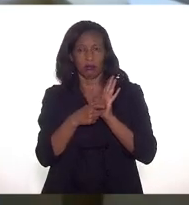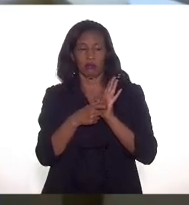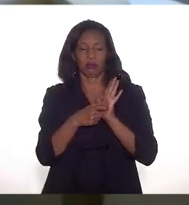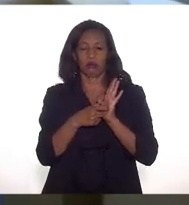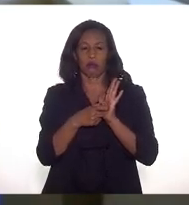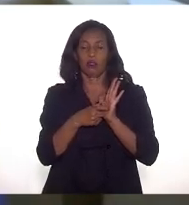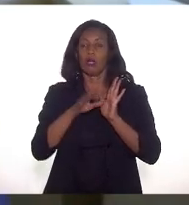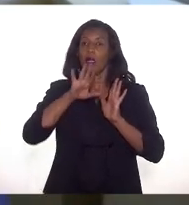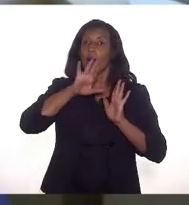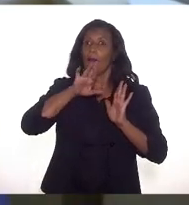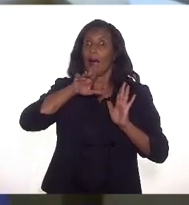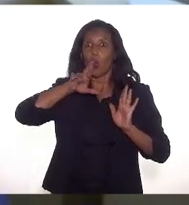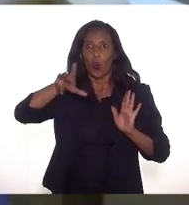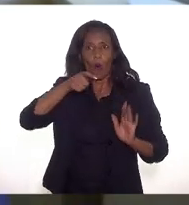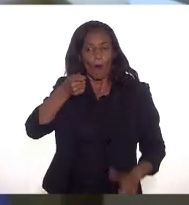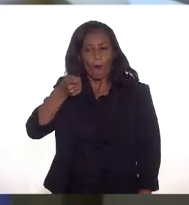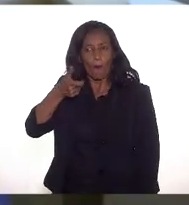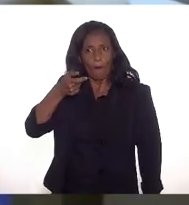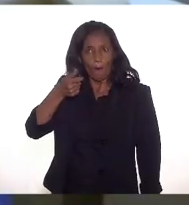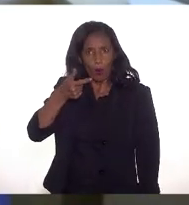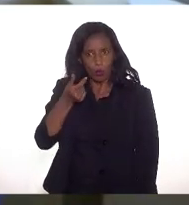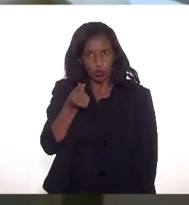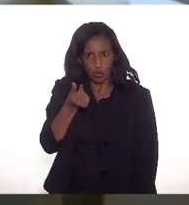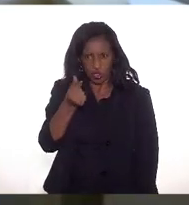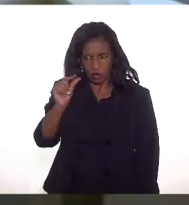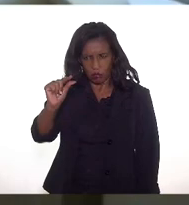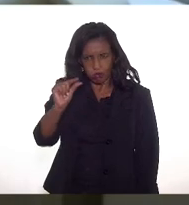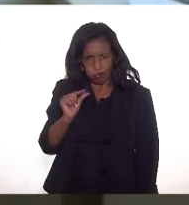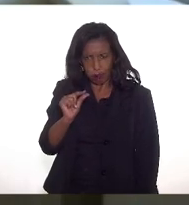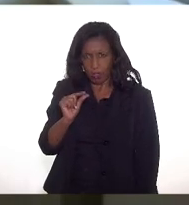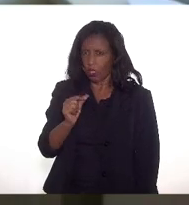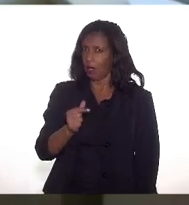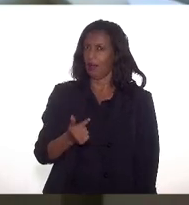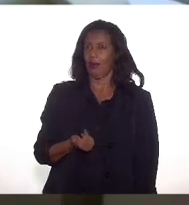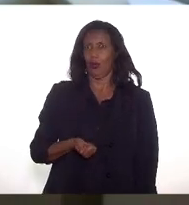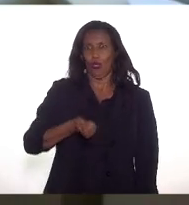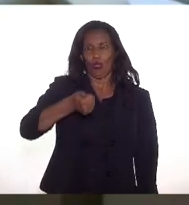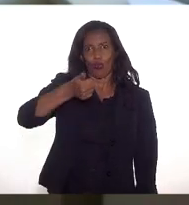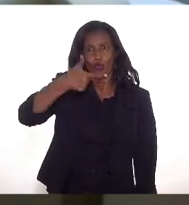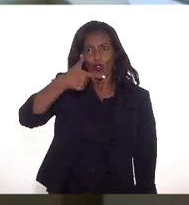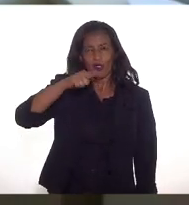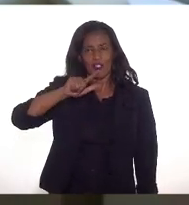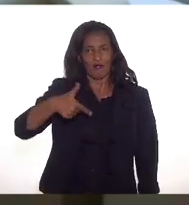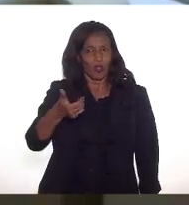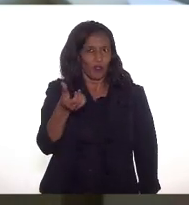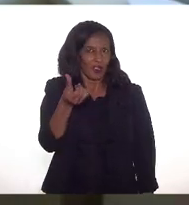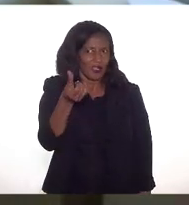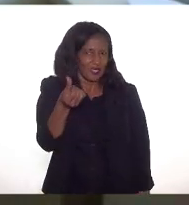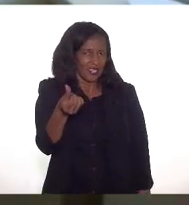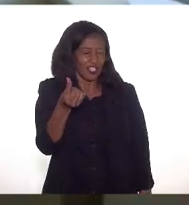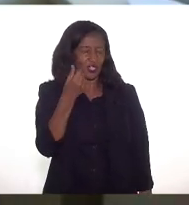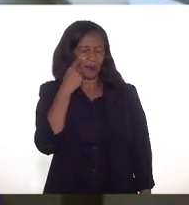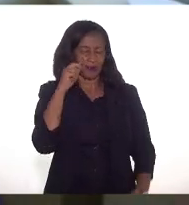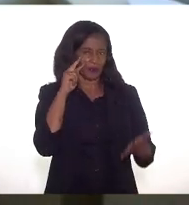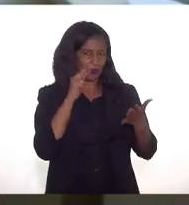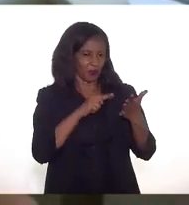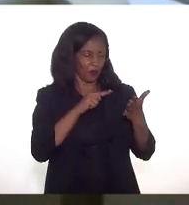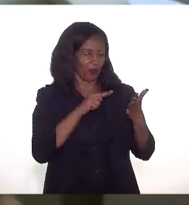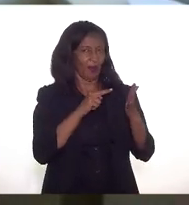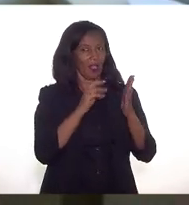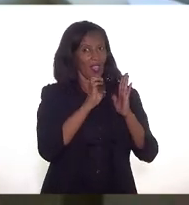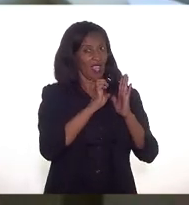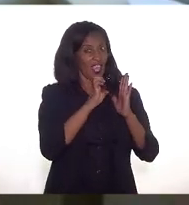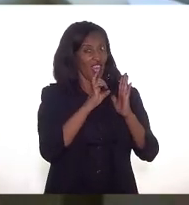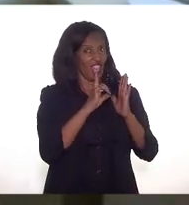Mas não é pouco dinheiro. Não é pouco dinheiro. 12,6. Verifico lá no edital, e não vou